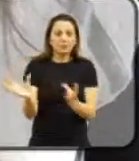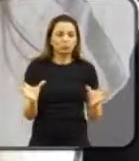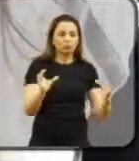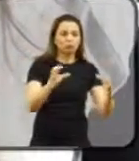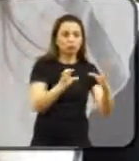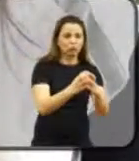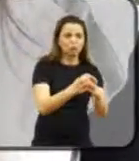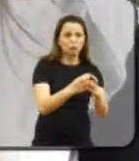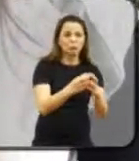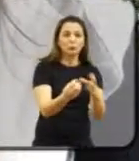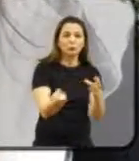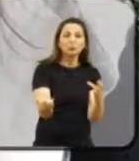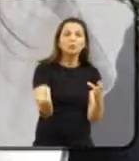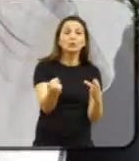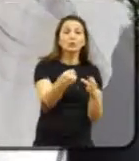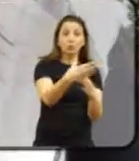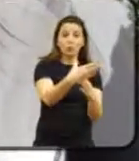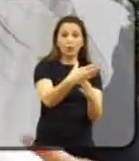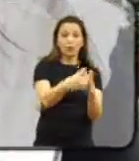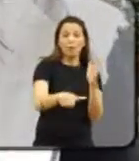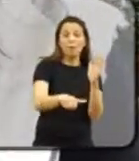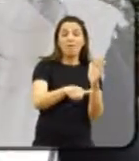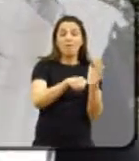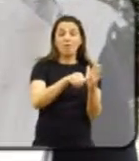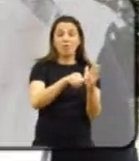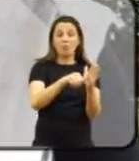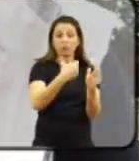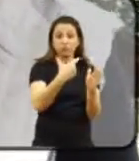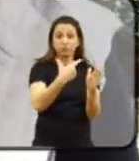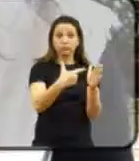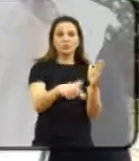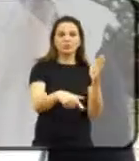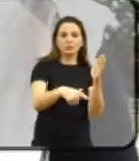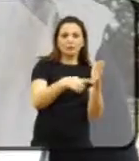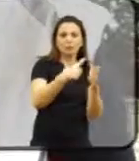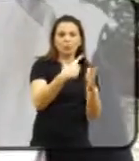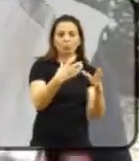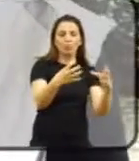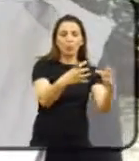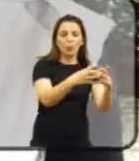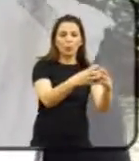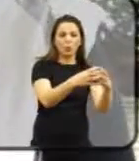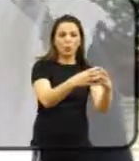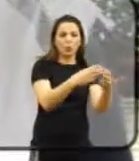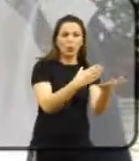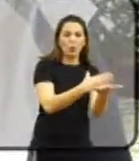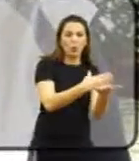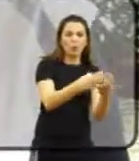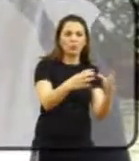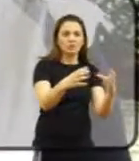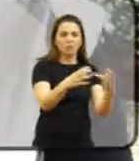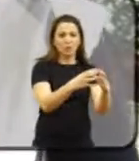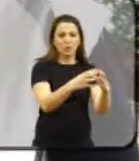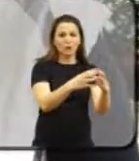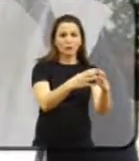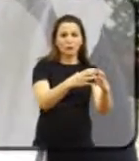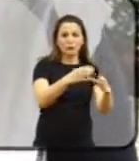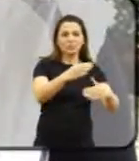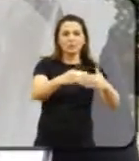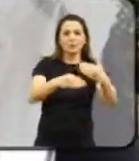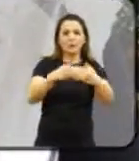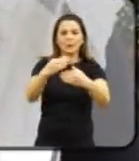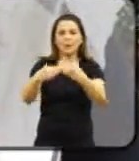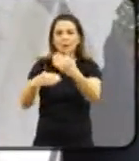fazer costura em malha. Então nós vamos ter que, vai um grupo passando para outro módulo e